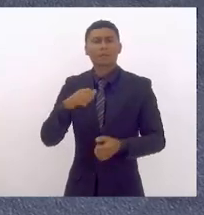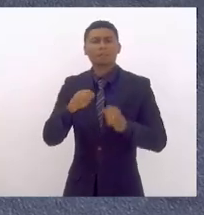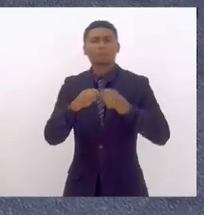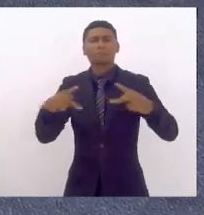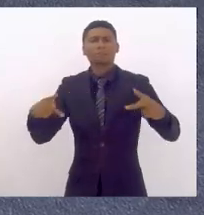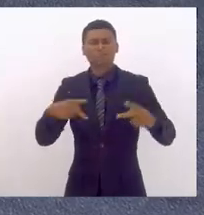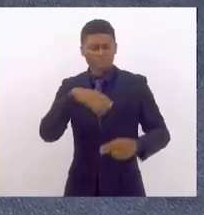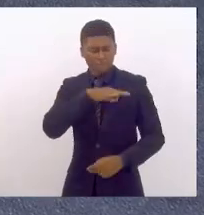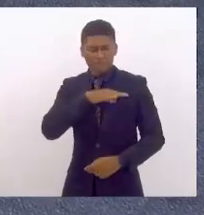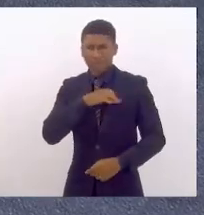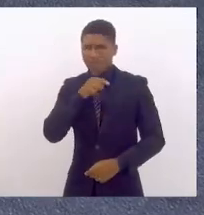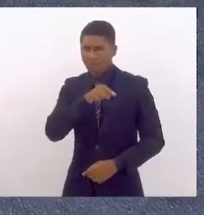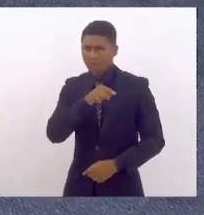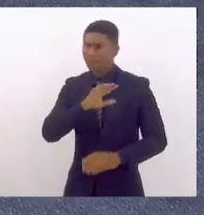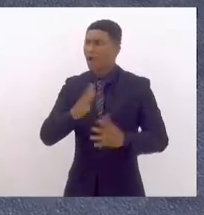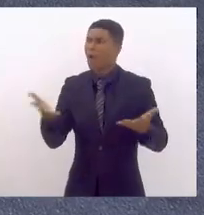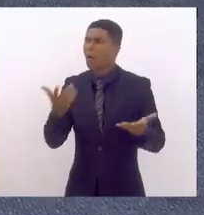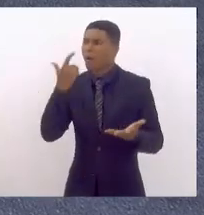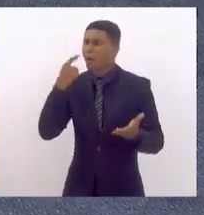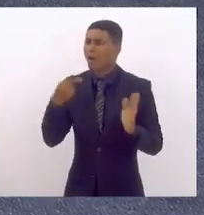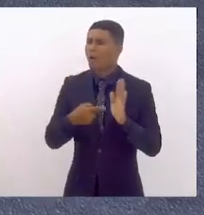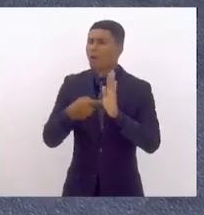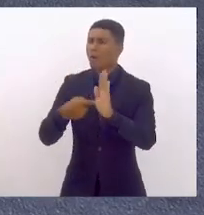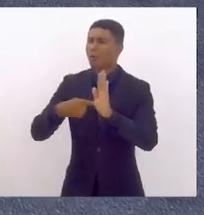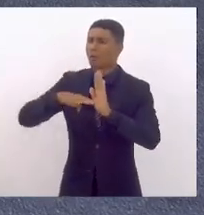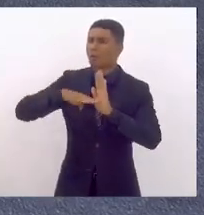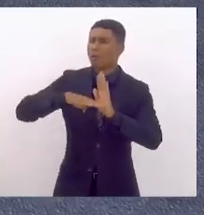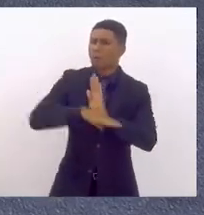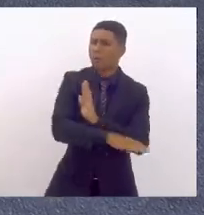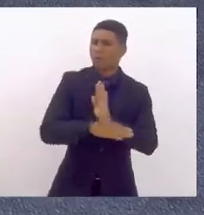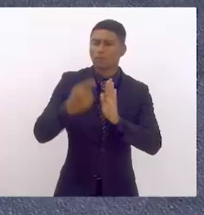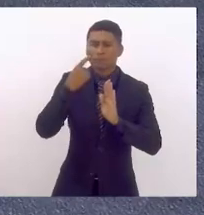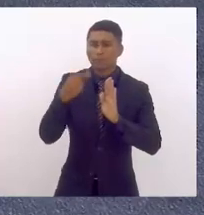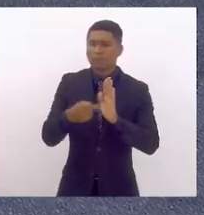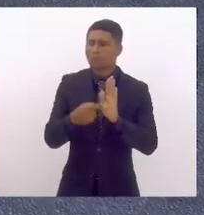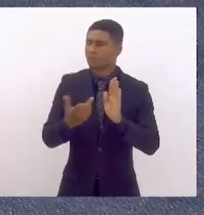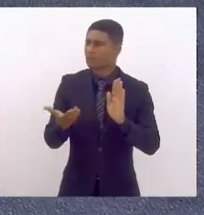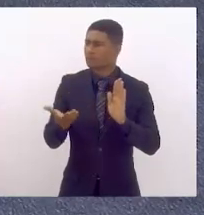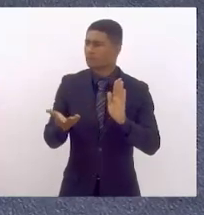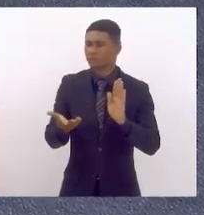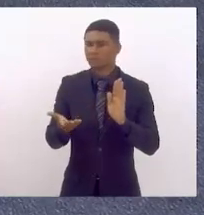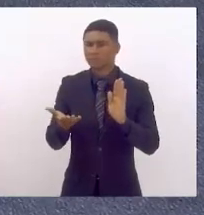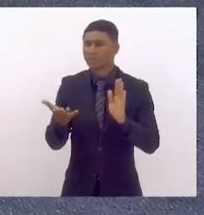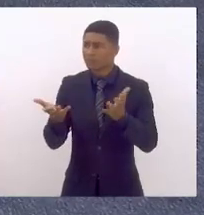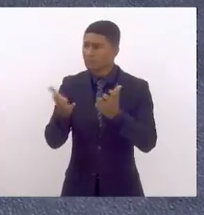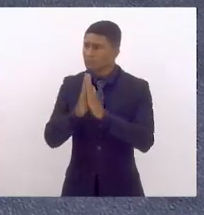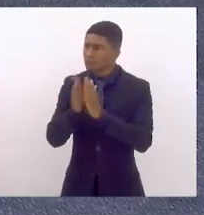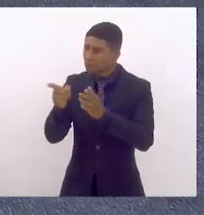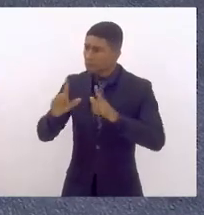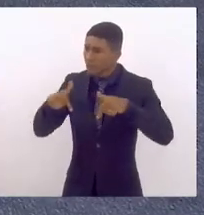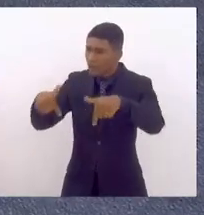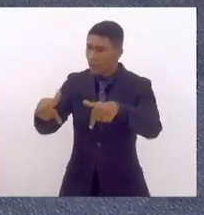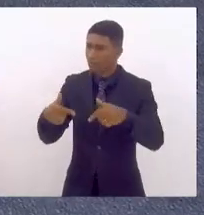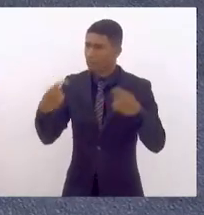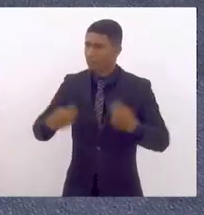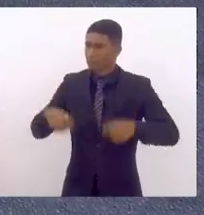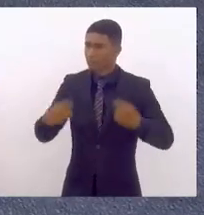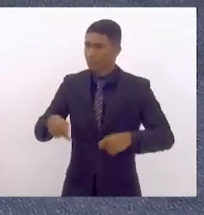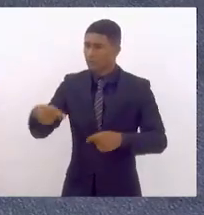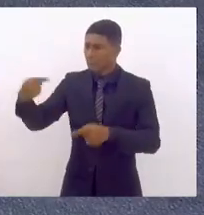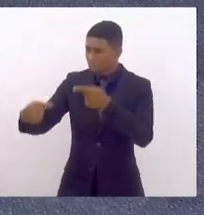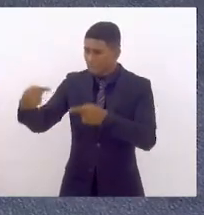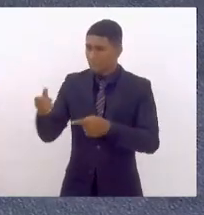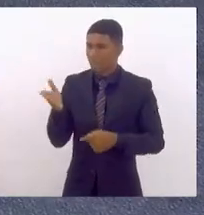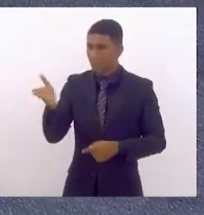com x e agora olha quanto é que tá valendo essa aposentadoria quase eu quero que você toma providências você como